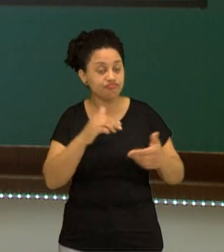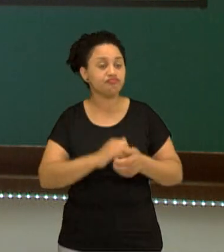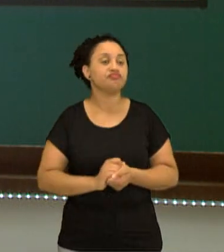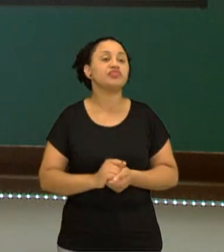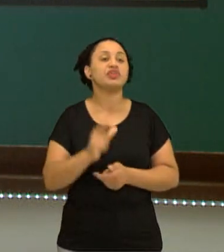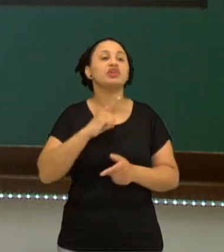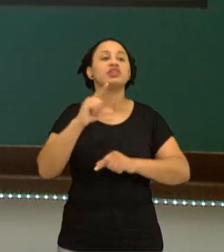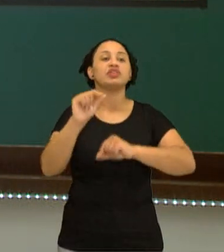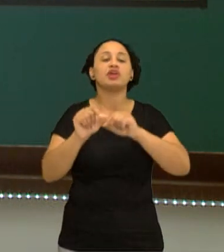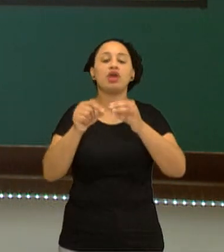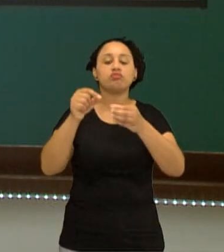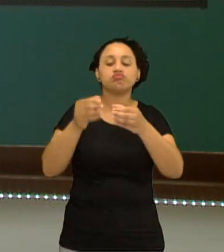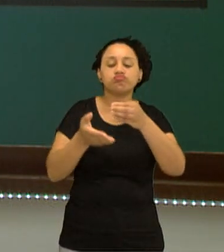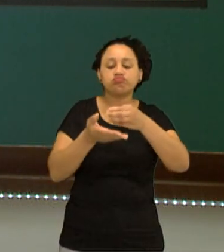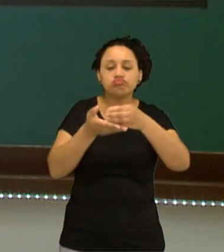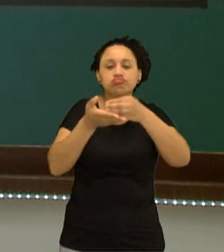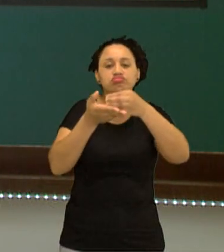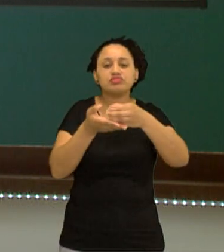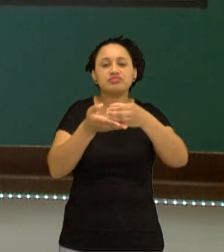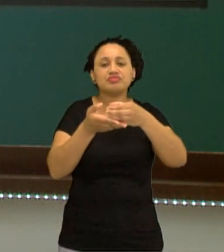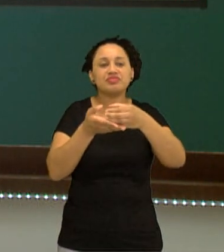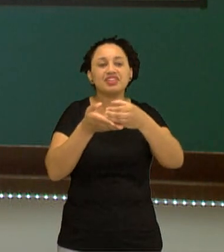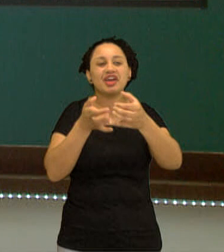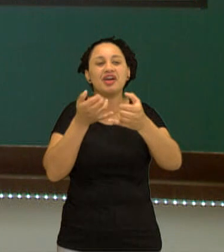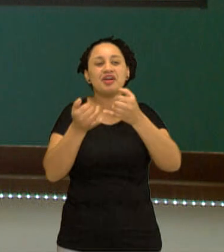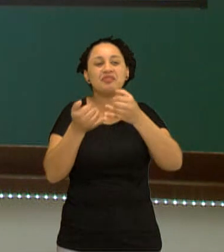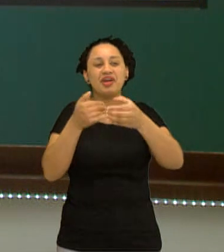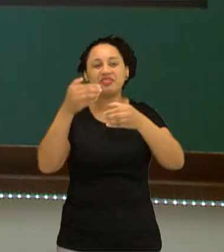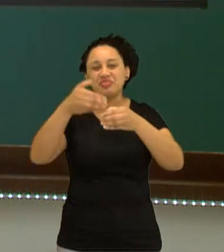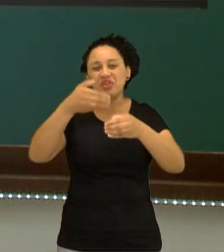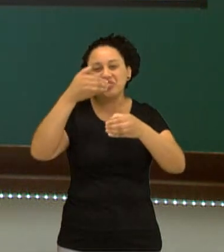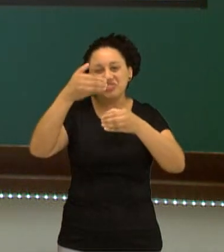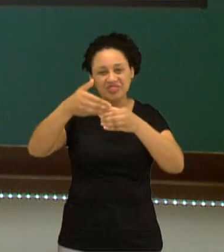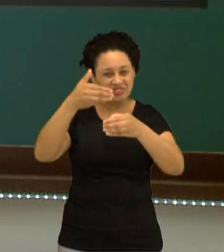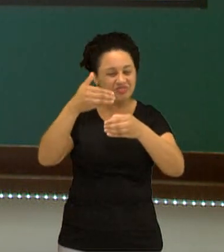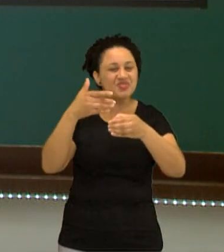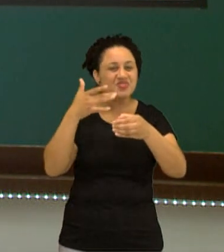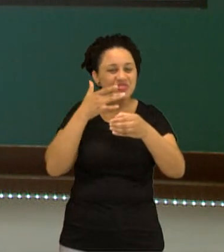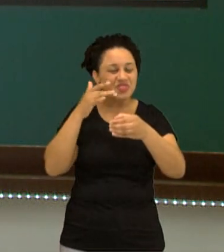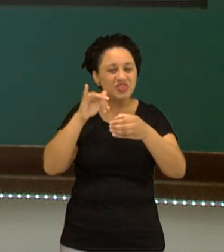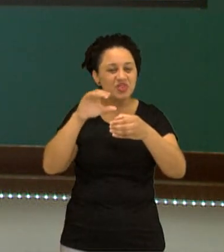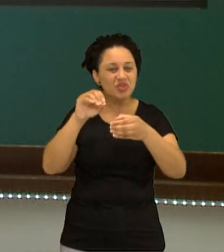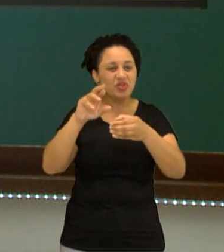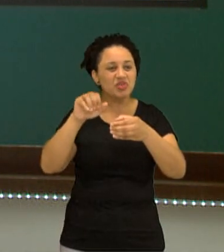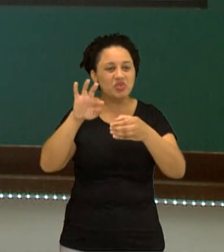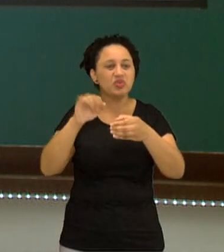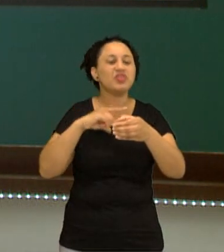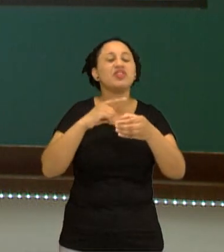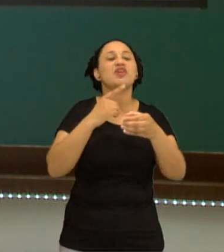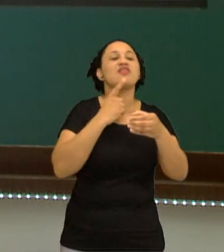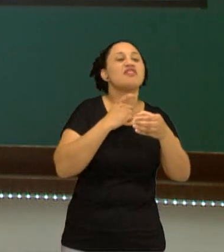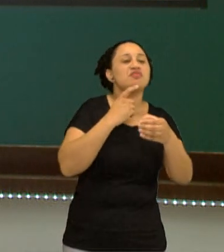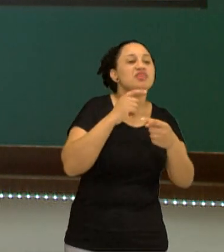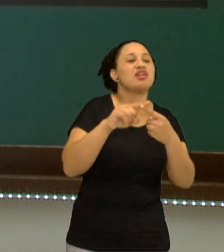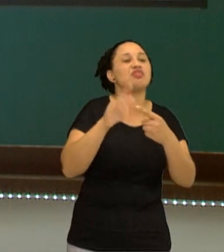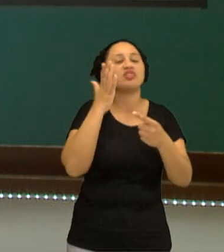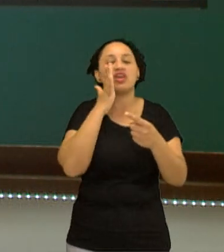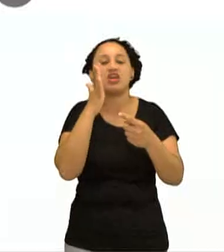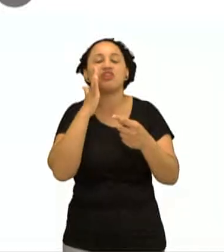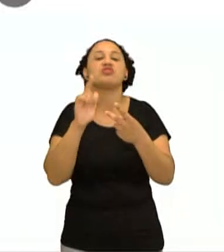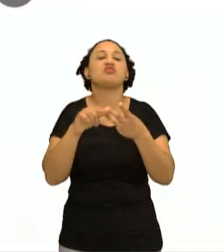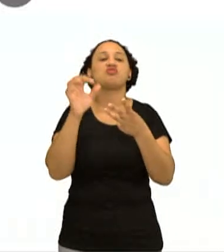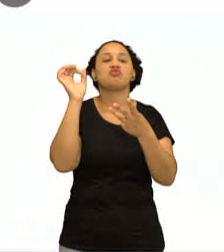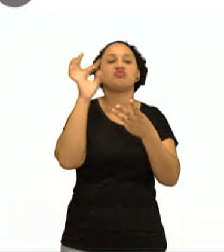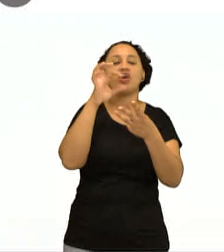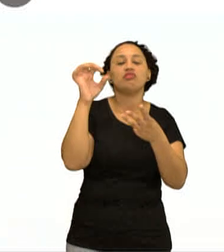o quê? Potinhos. Não parece potinhos de iogurte? Tem vermelho, tem azul, tem